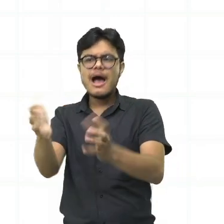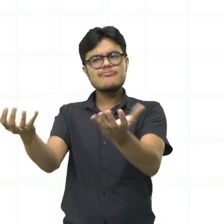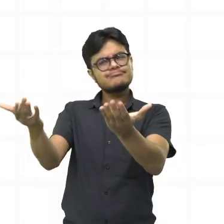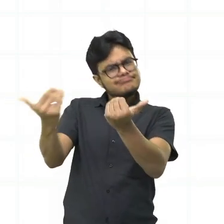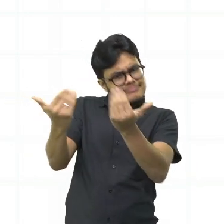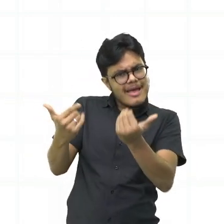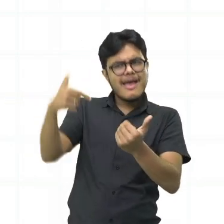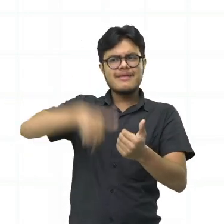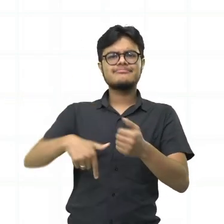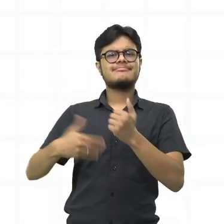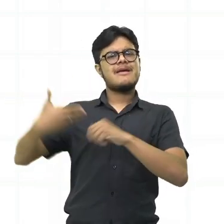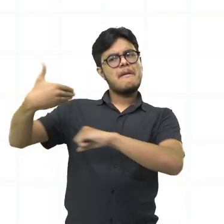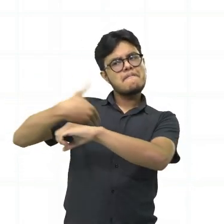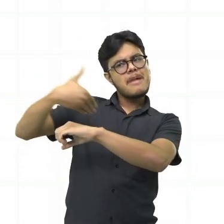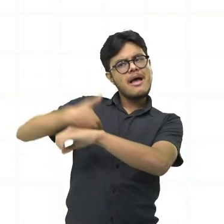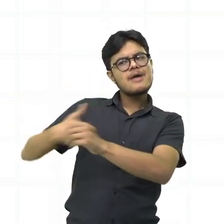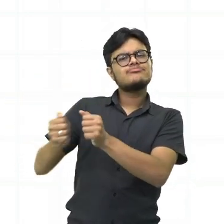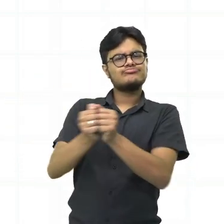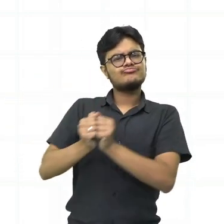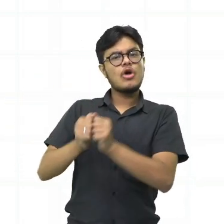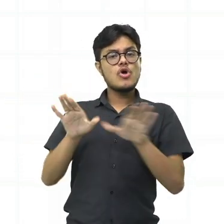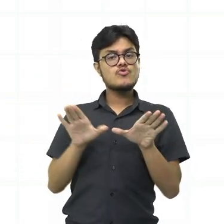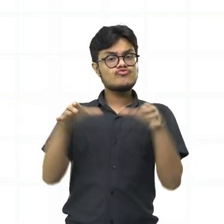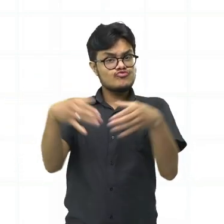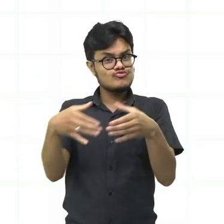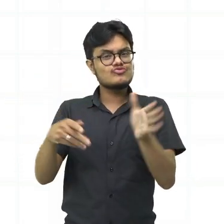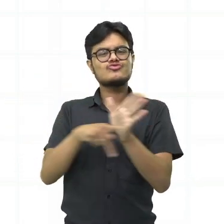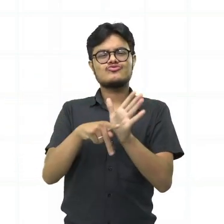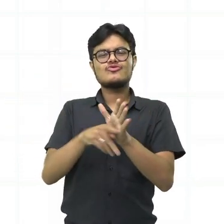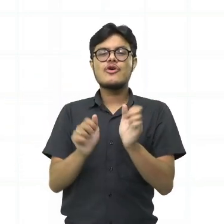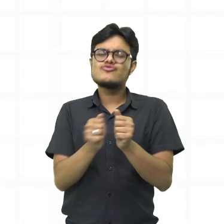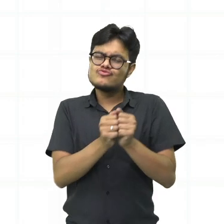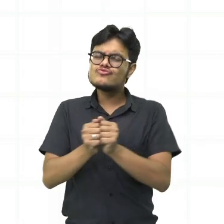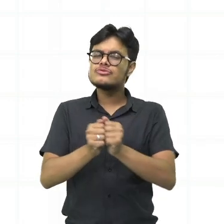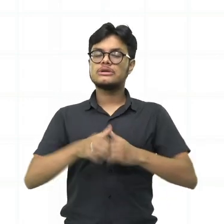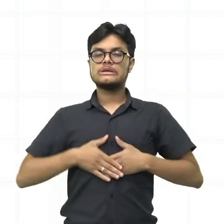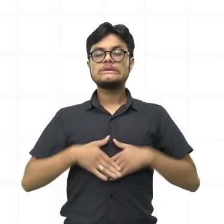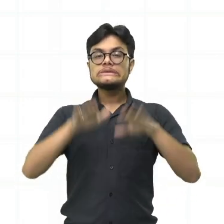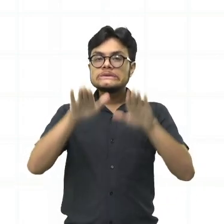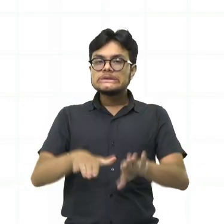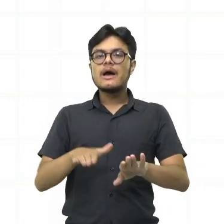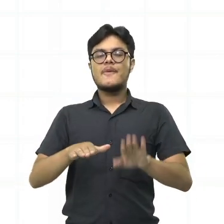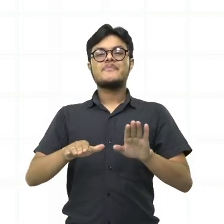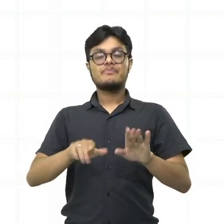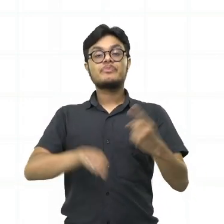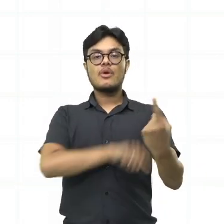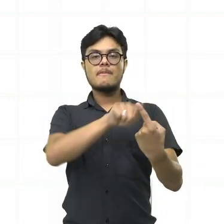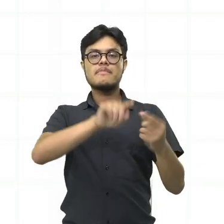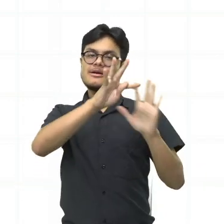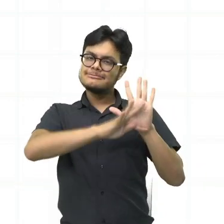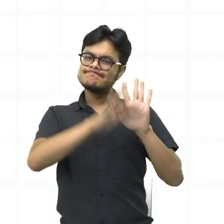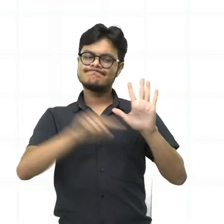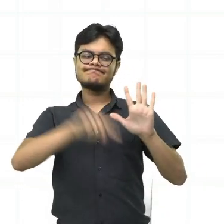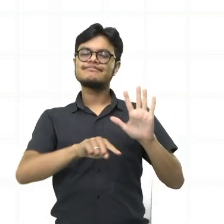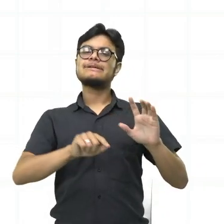desse eleitor. Como é que eu faço isso? Eu pego, né? Eu tento convencer